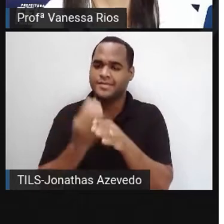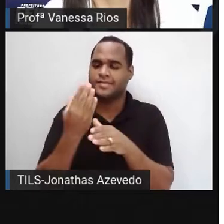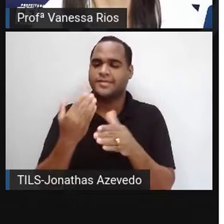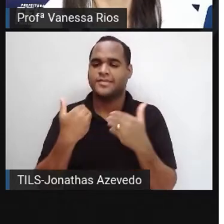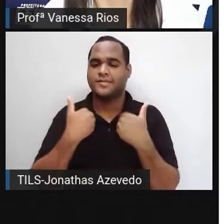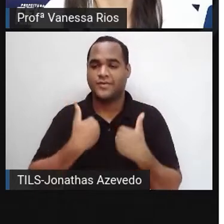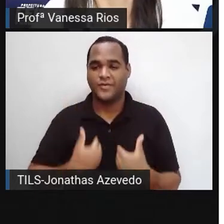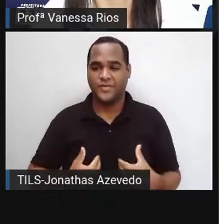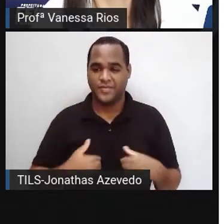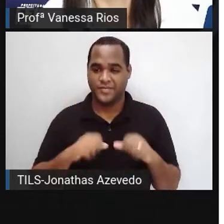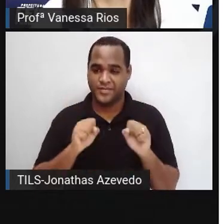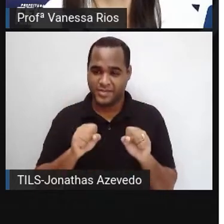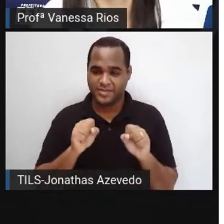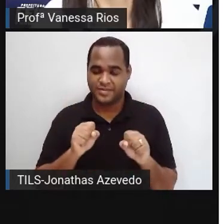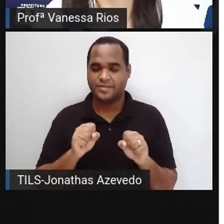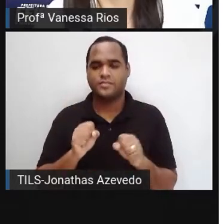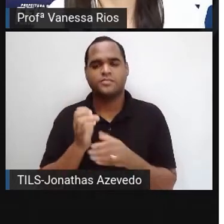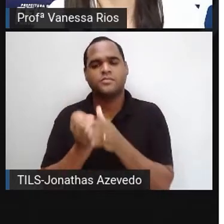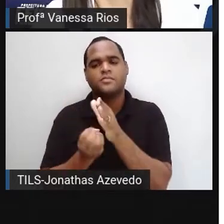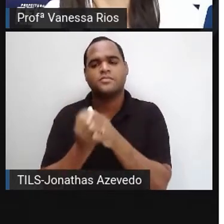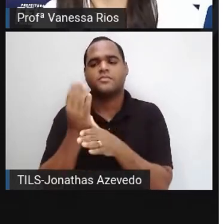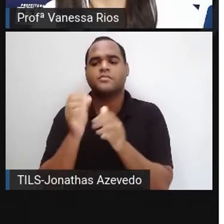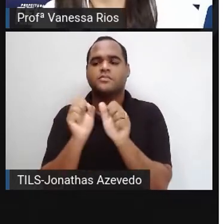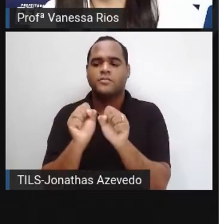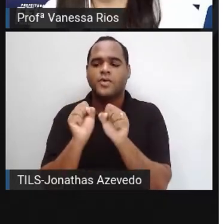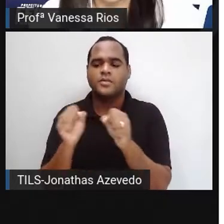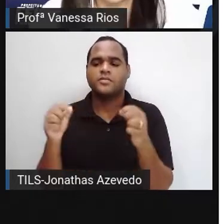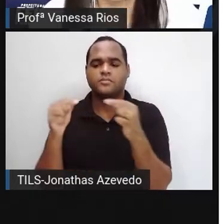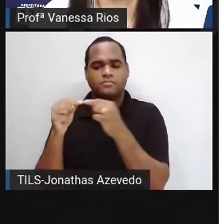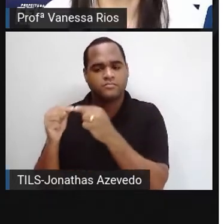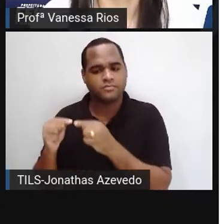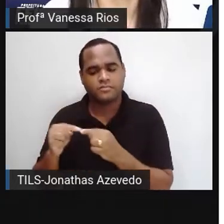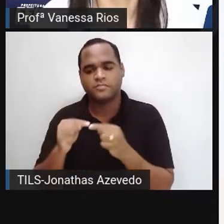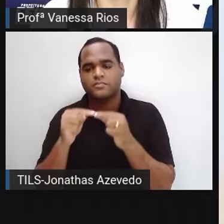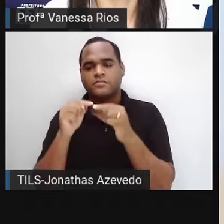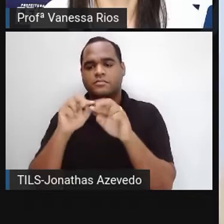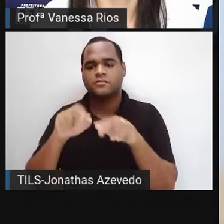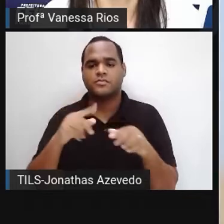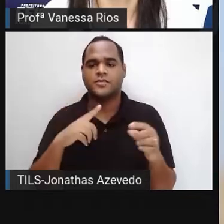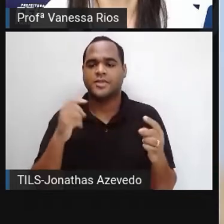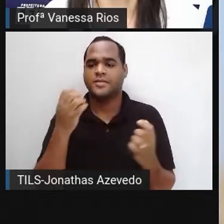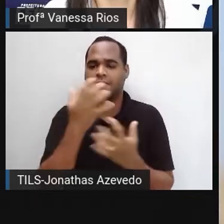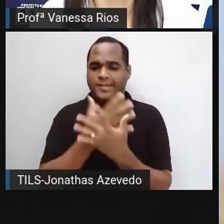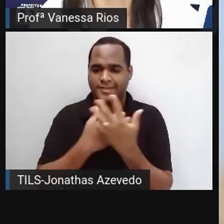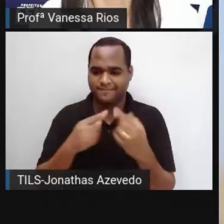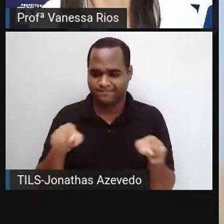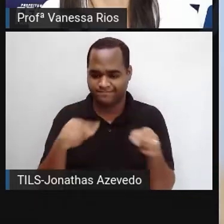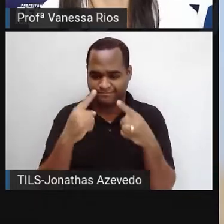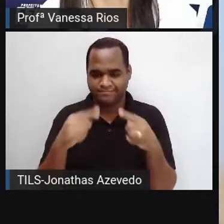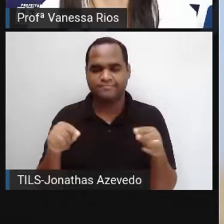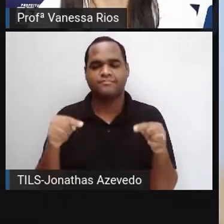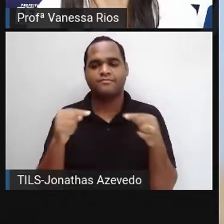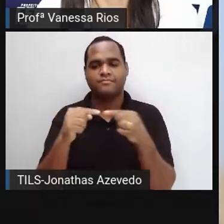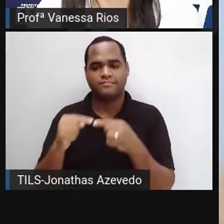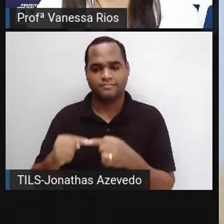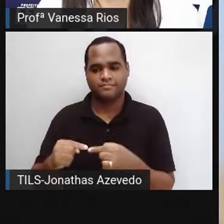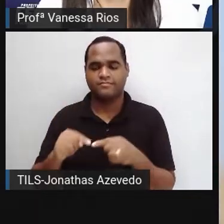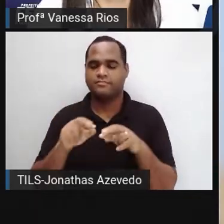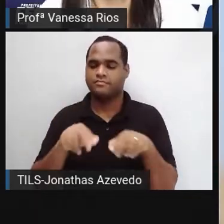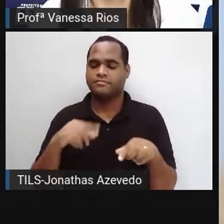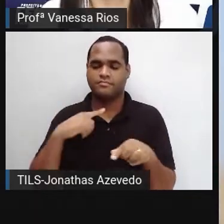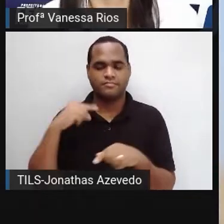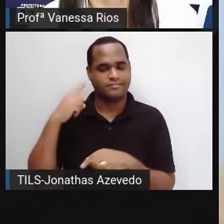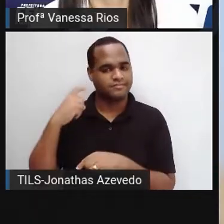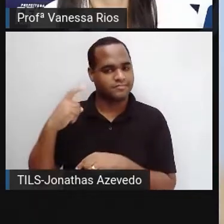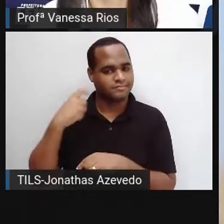corpo, pode servir para acompanhar, inclusive, aí algumas músicas. E aí a Pro traz alguns sons emitidos